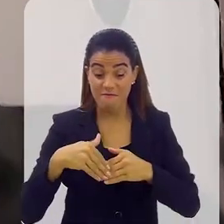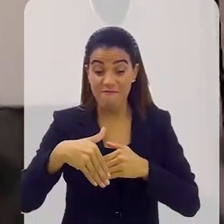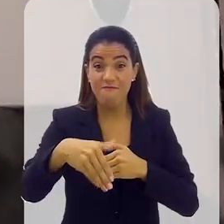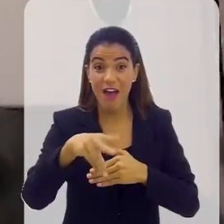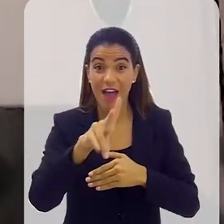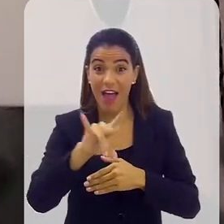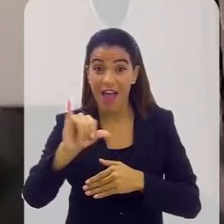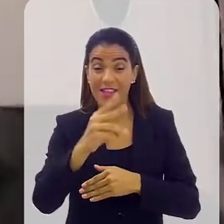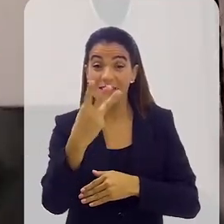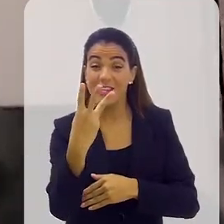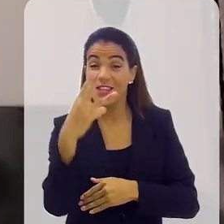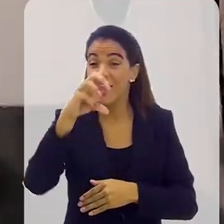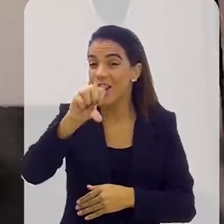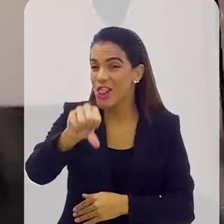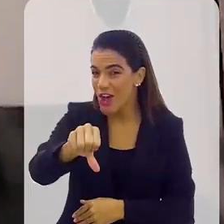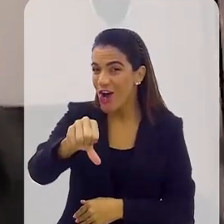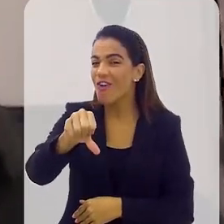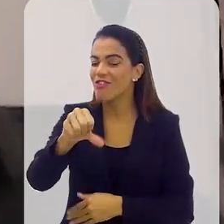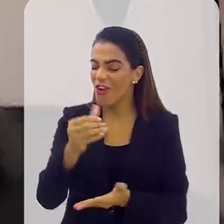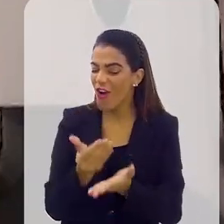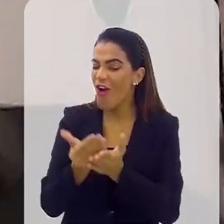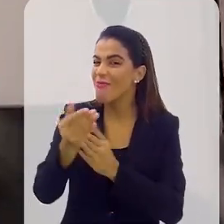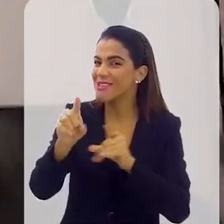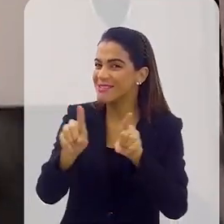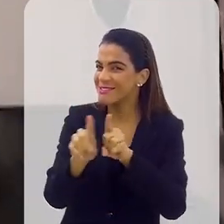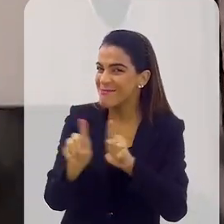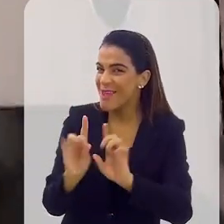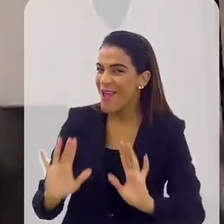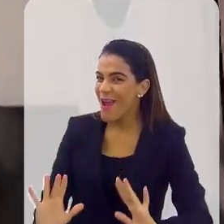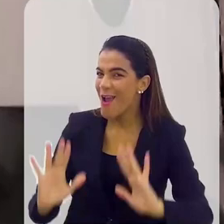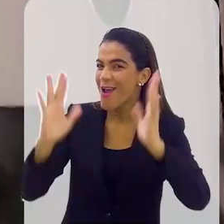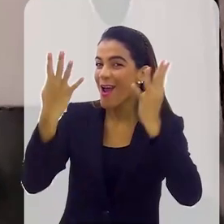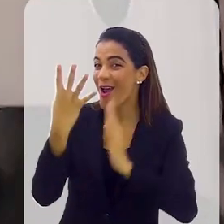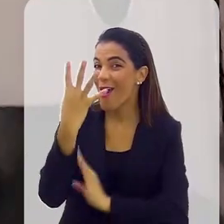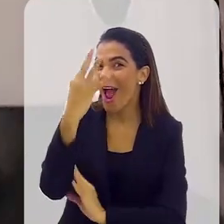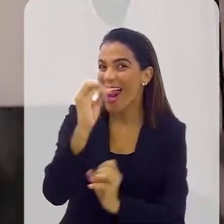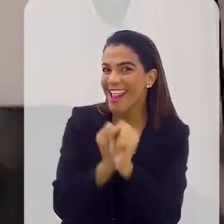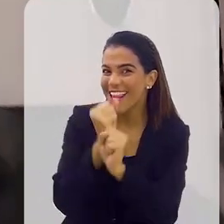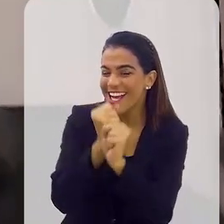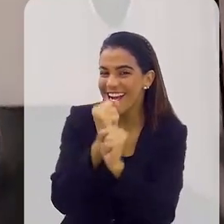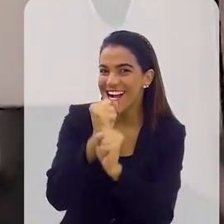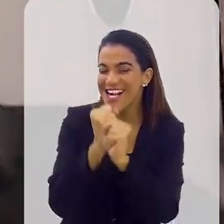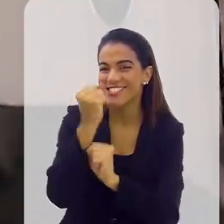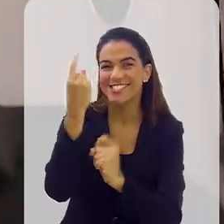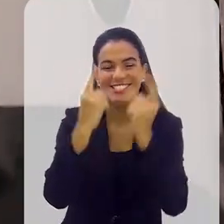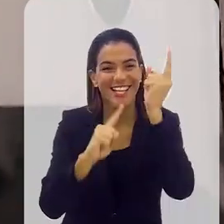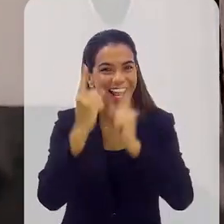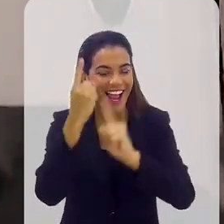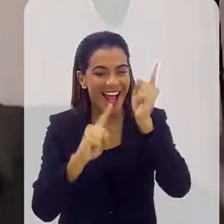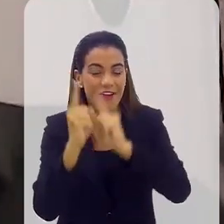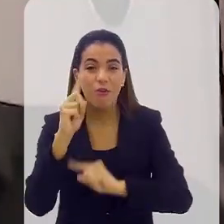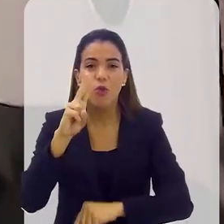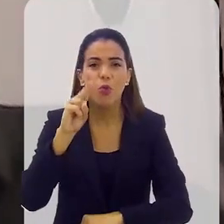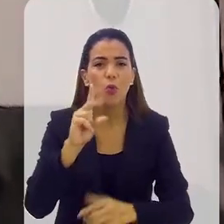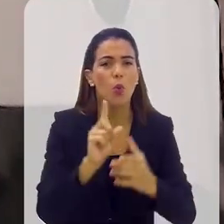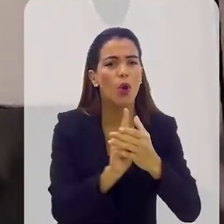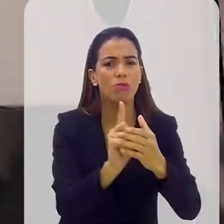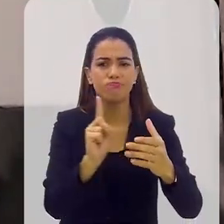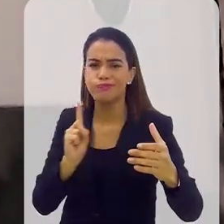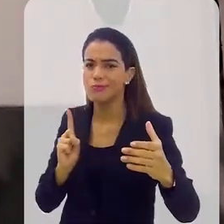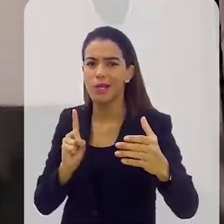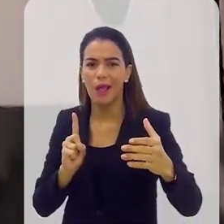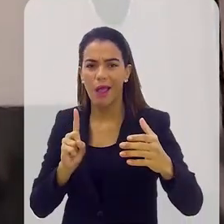anos, começam aí as comemorações para os 40 anos de carnaval, e sem nunca ter me afastado da festa,